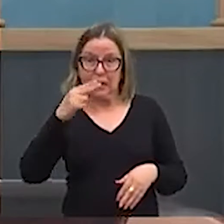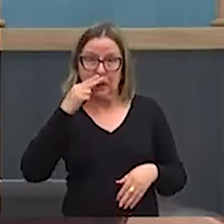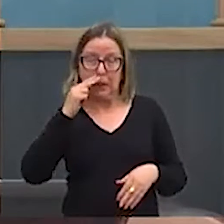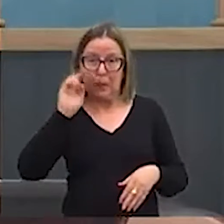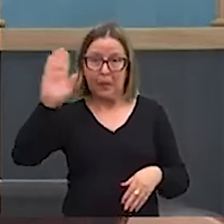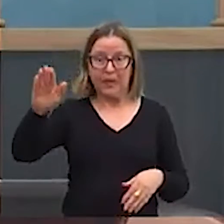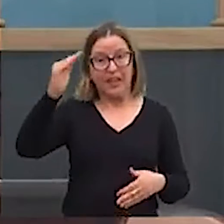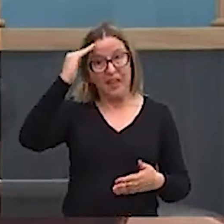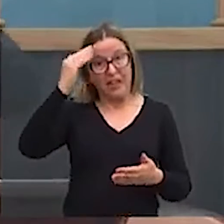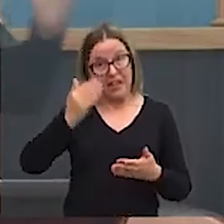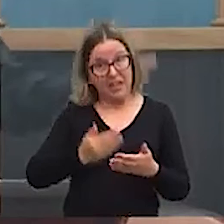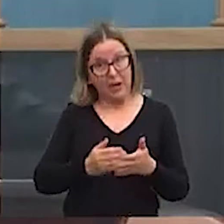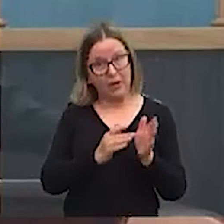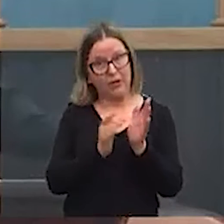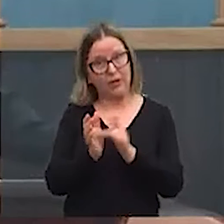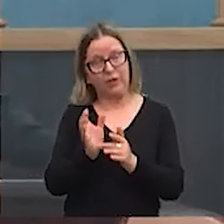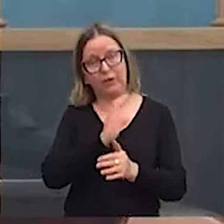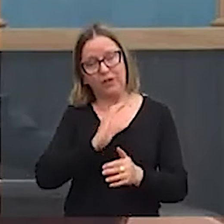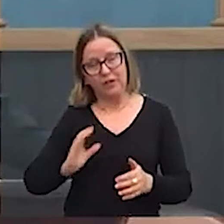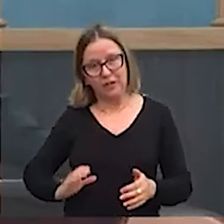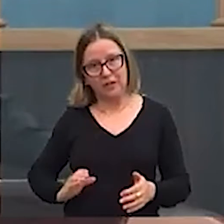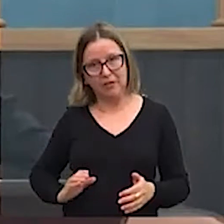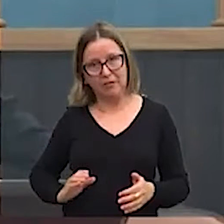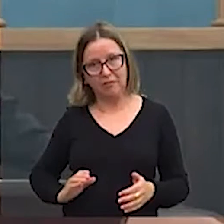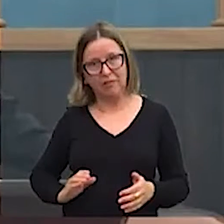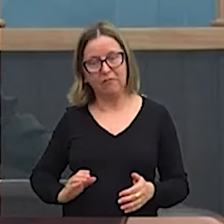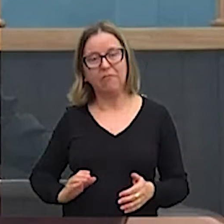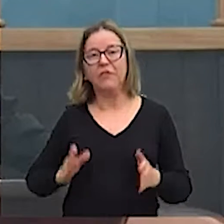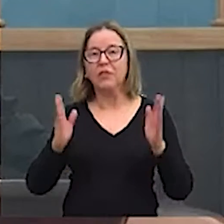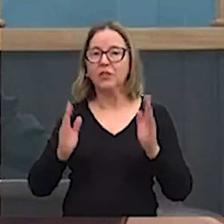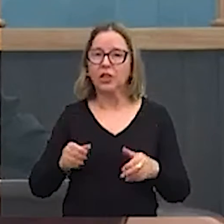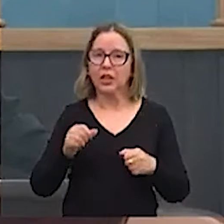Cristo, ele foi justificado.